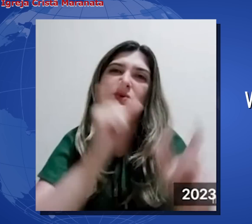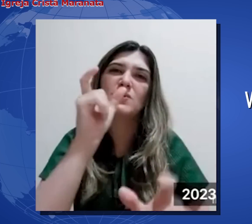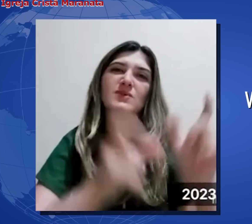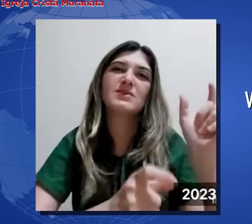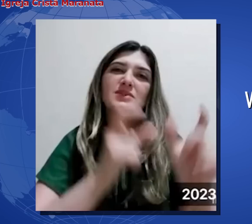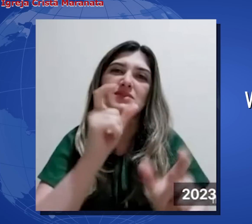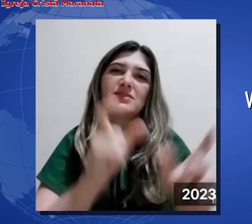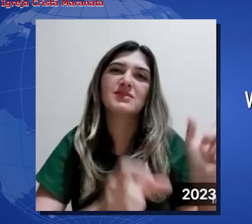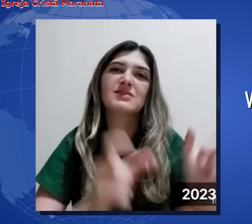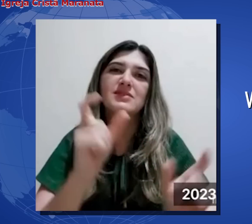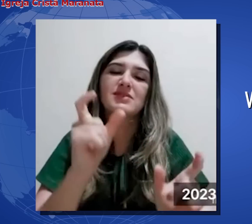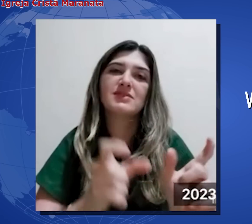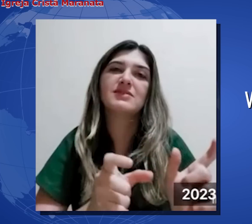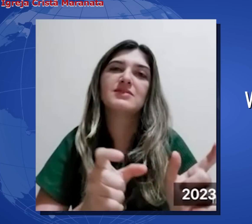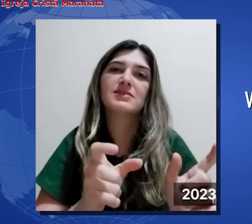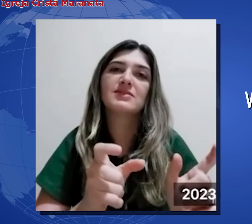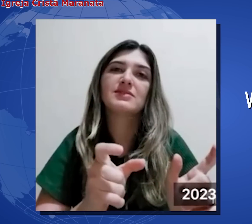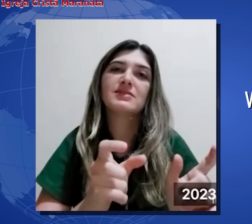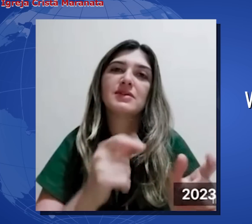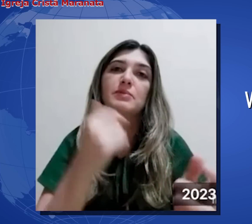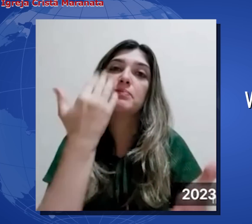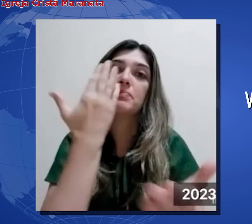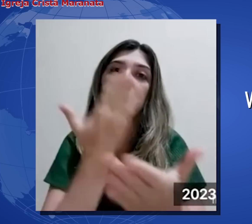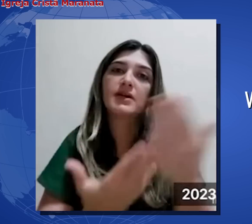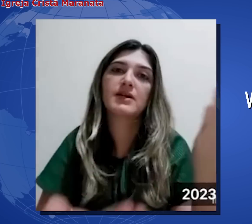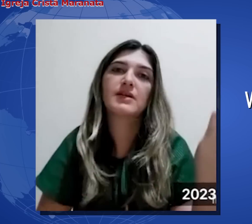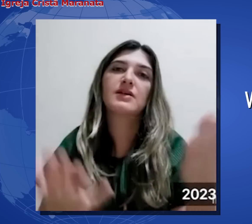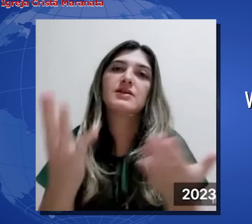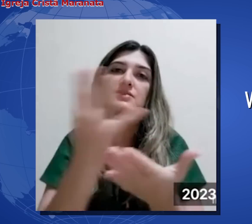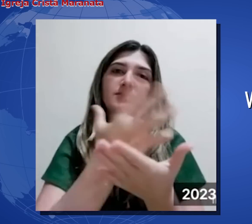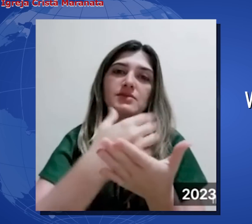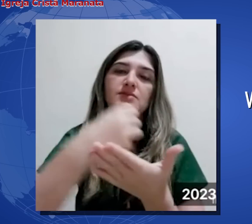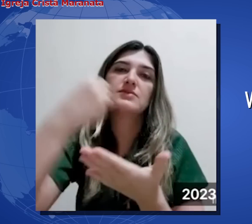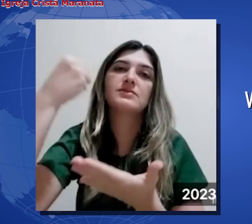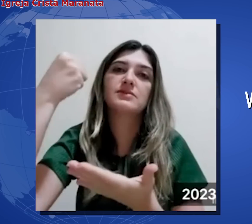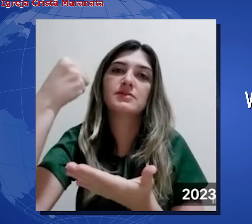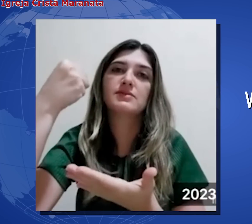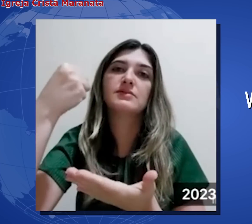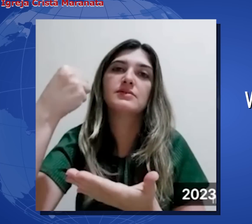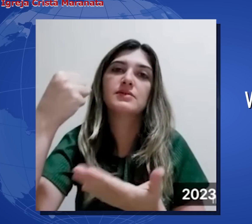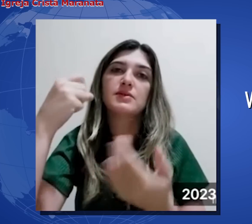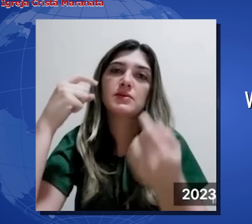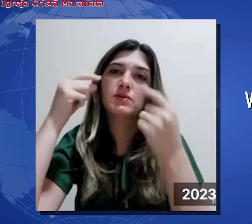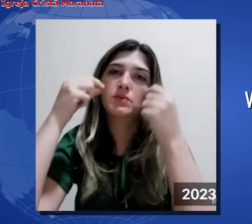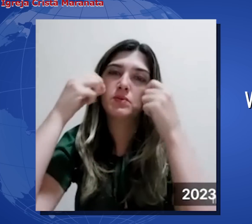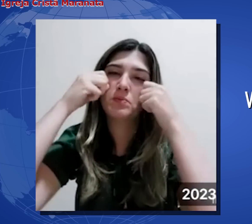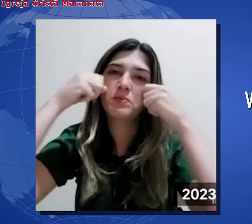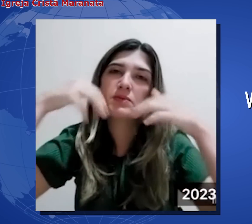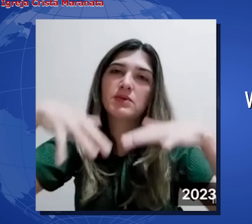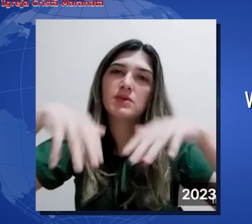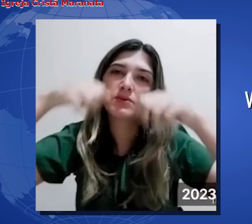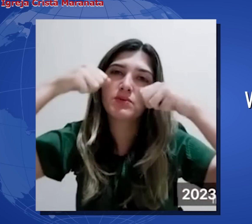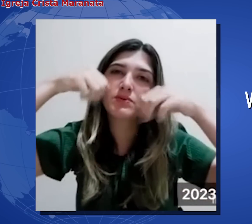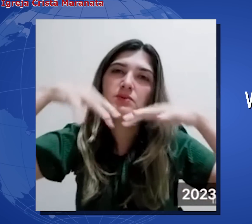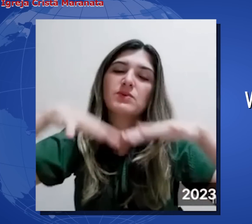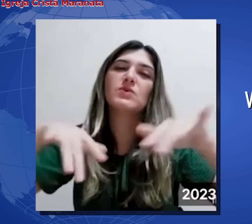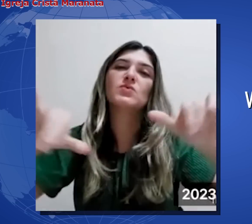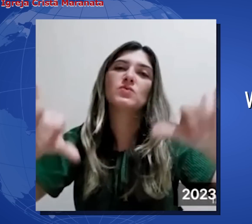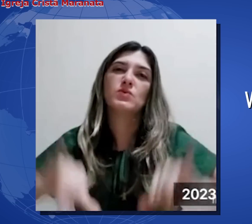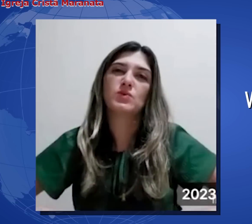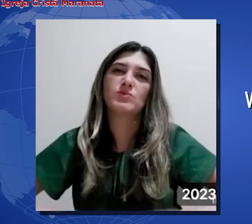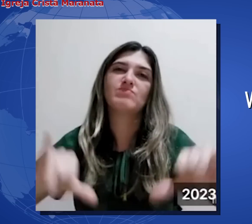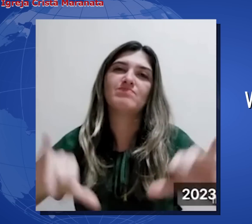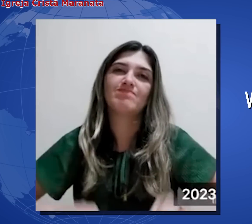as pessoas que ficarem no mundo, que perderam o arrebatamento, eles